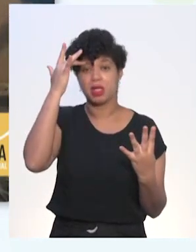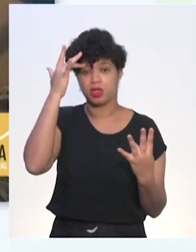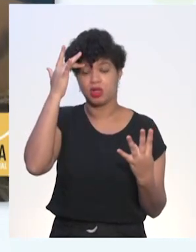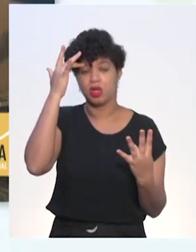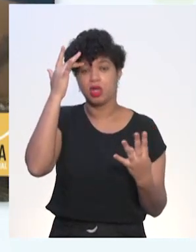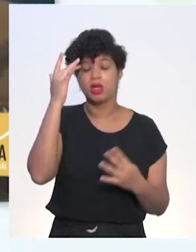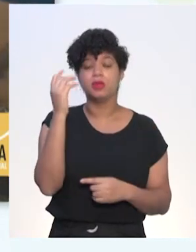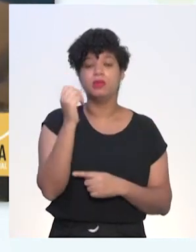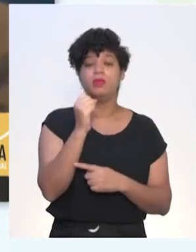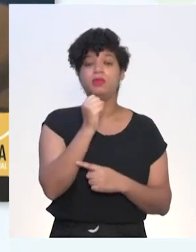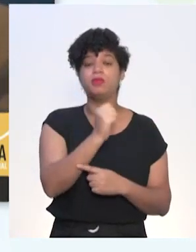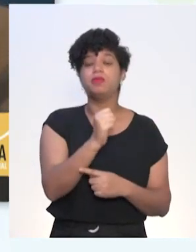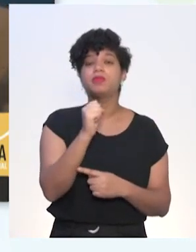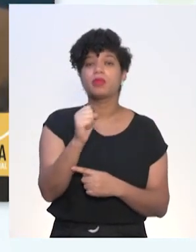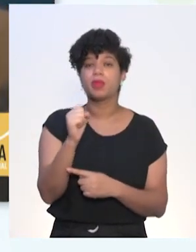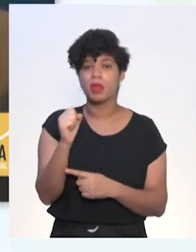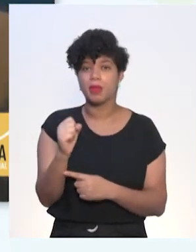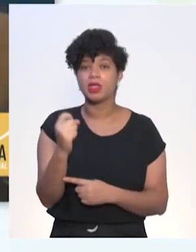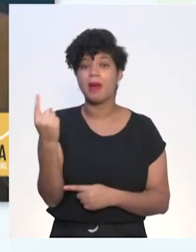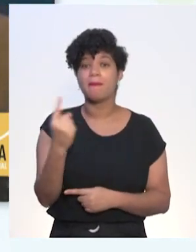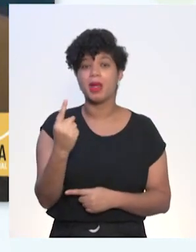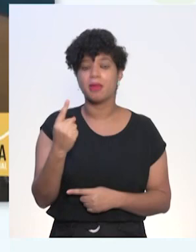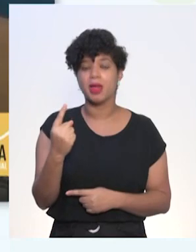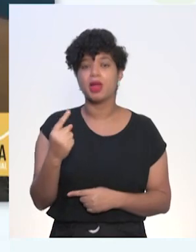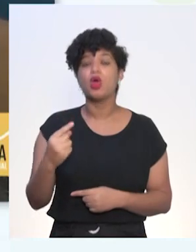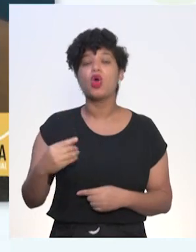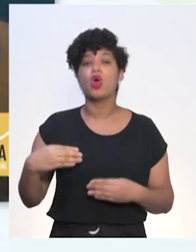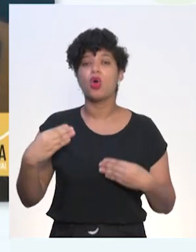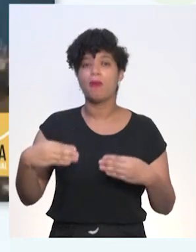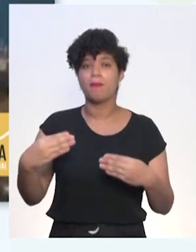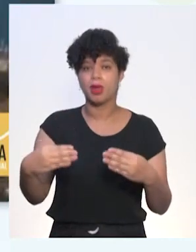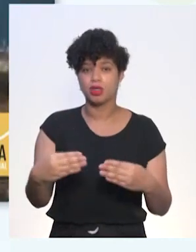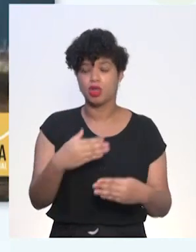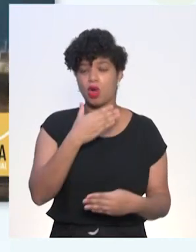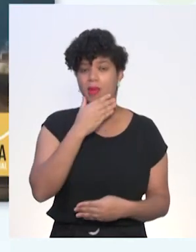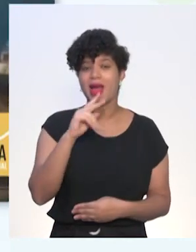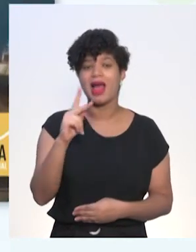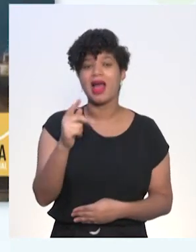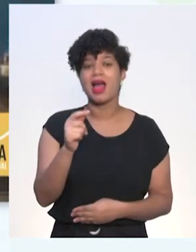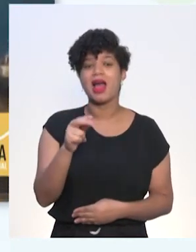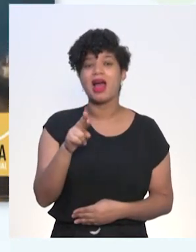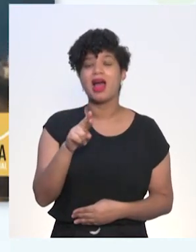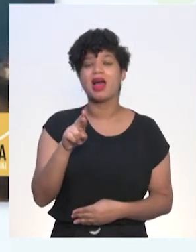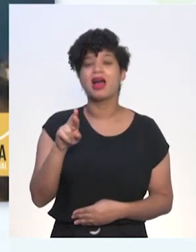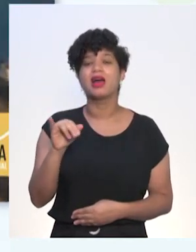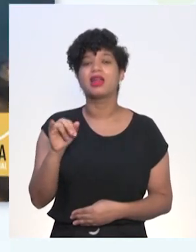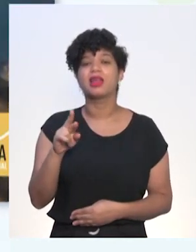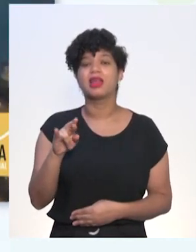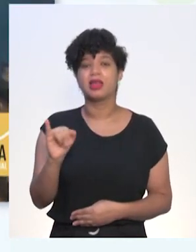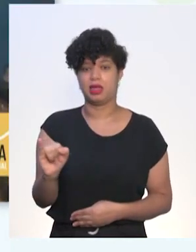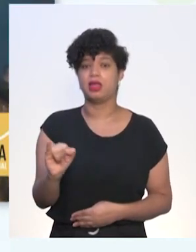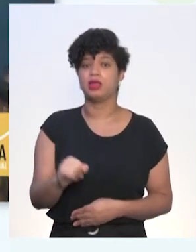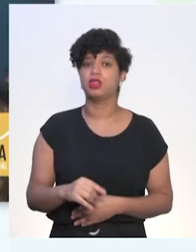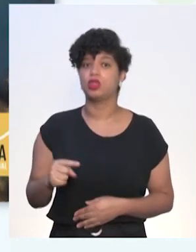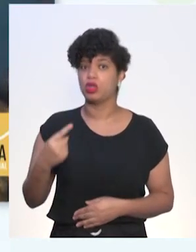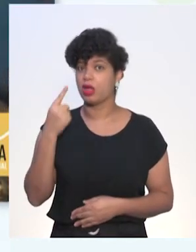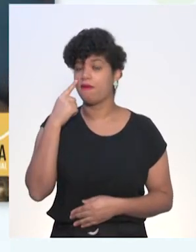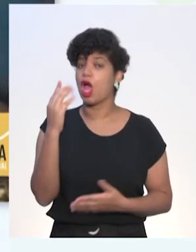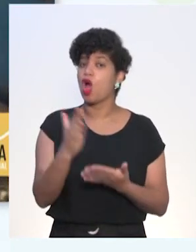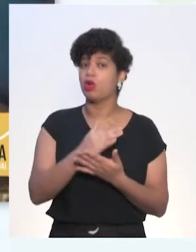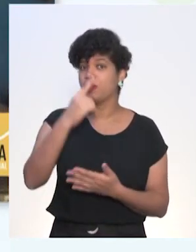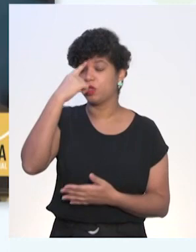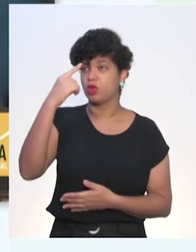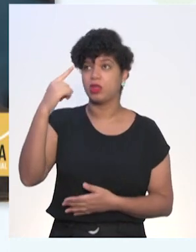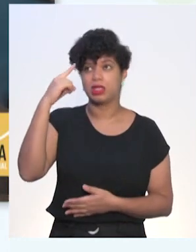do assassinato do primeiro-ministro anterior o Hari então a gente vê muitas